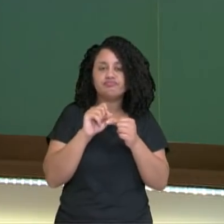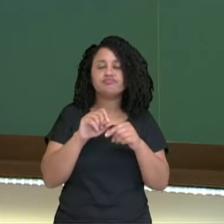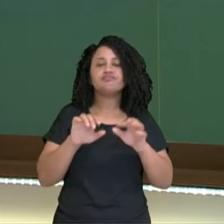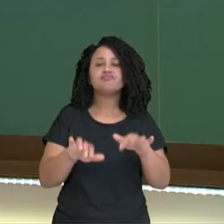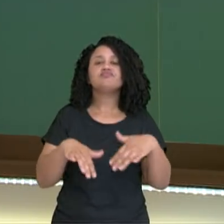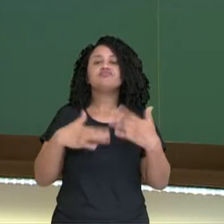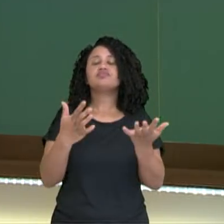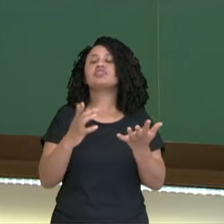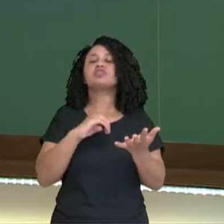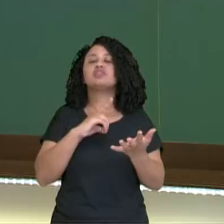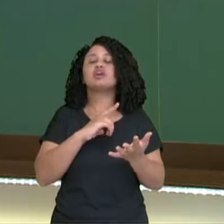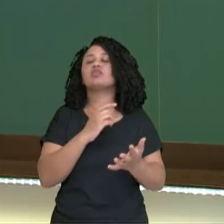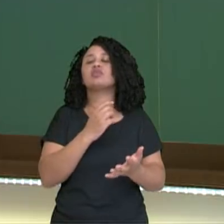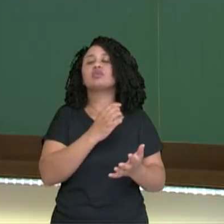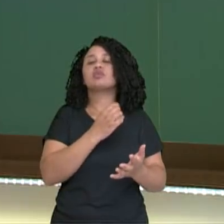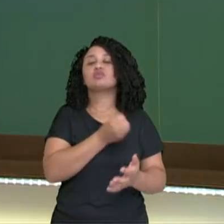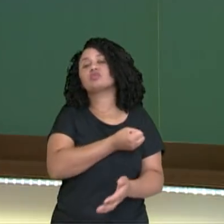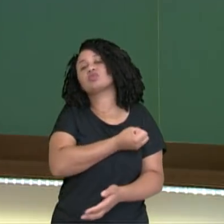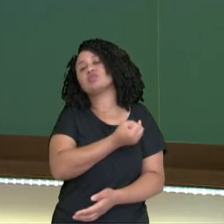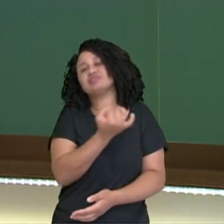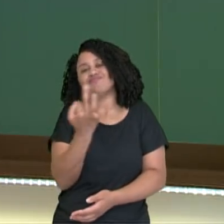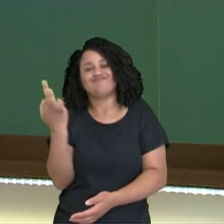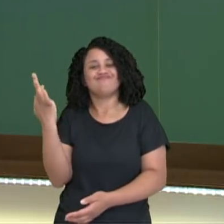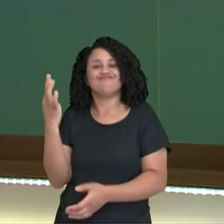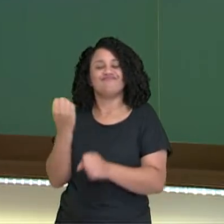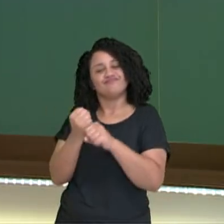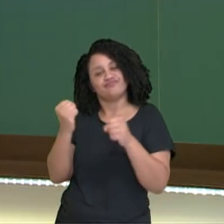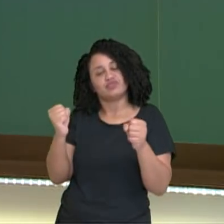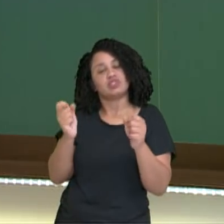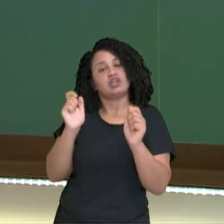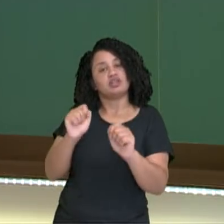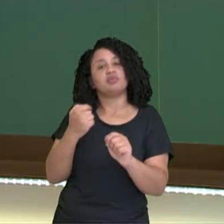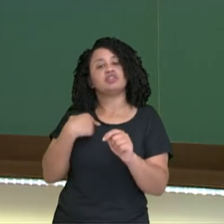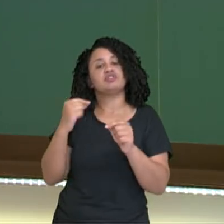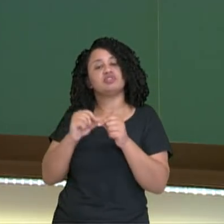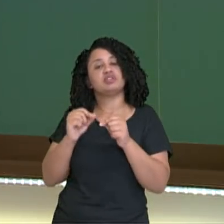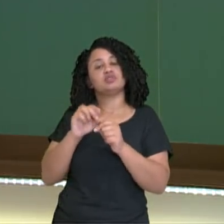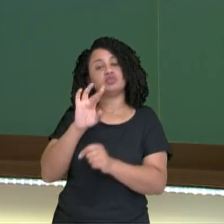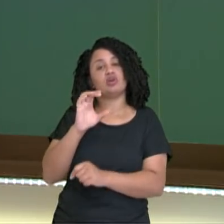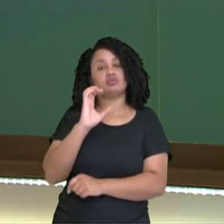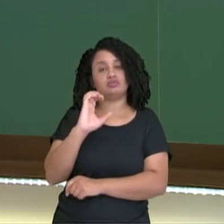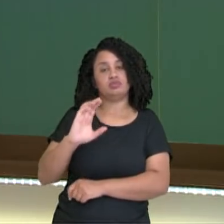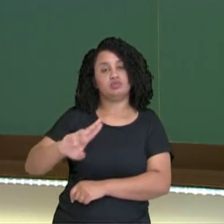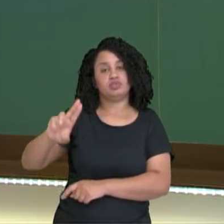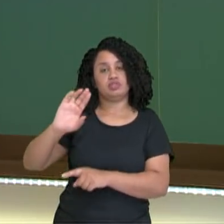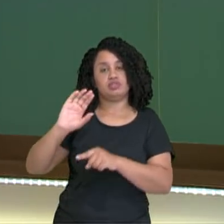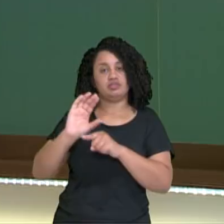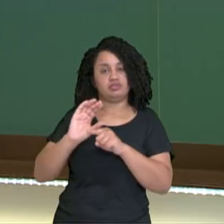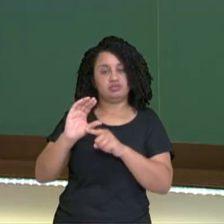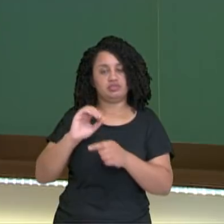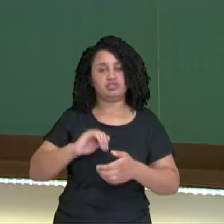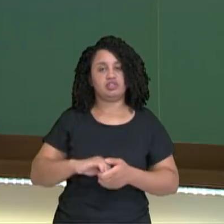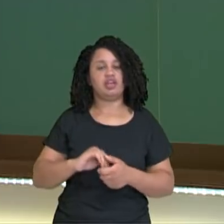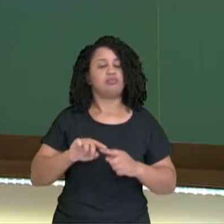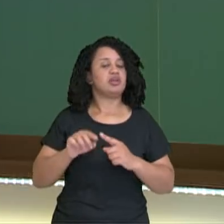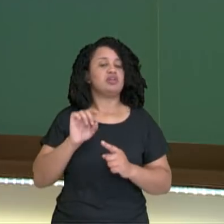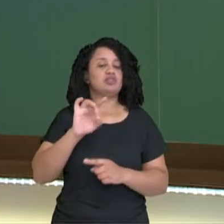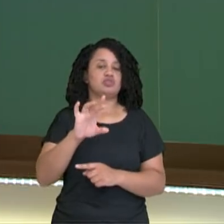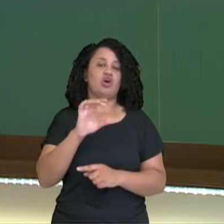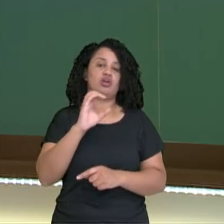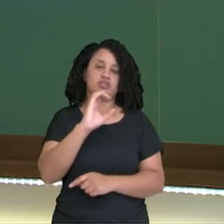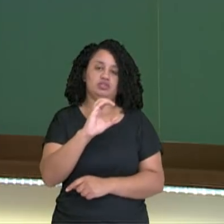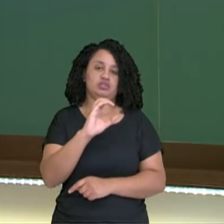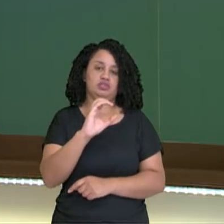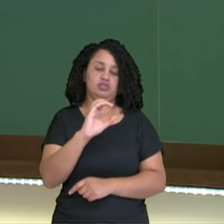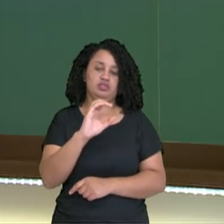temos um número muito grande e bem expressivo de substâncias. Mas veja, o carbono, ele não liga-se somente a ele. A gente